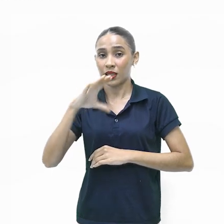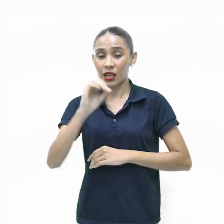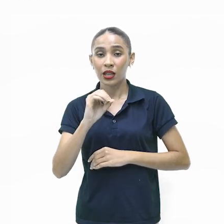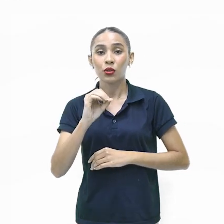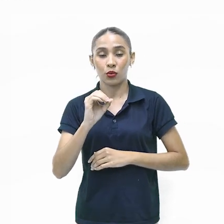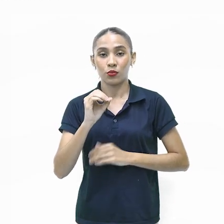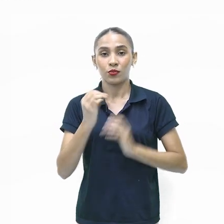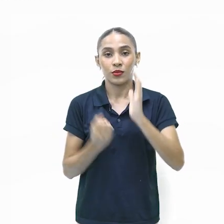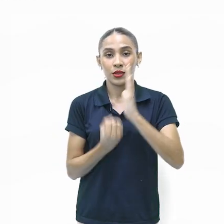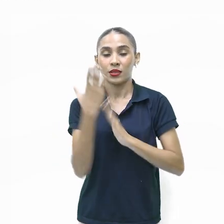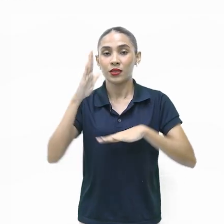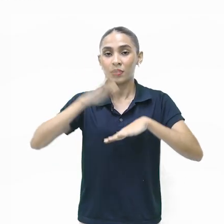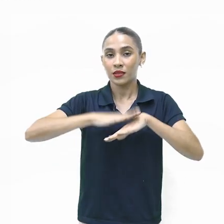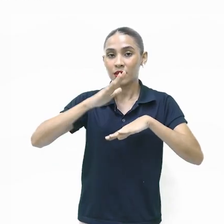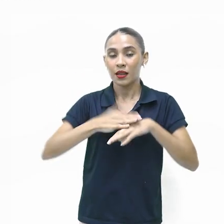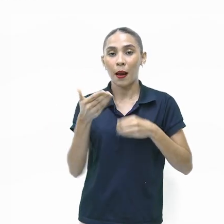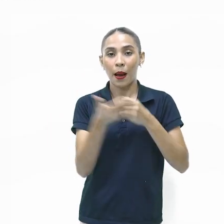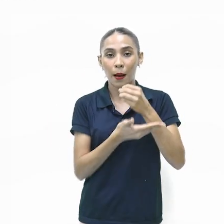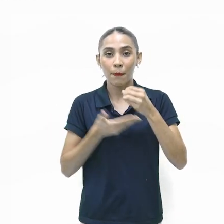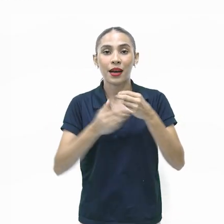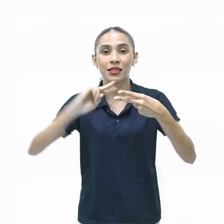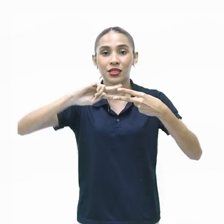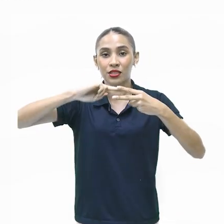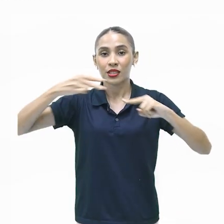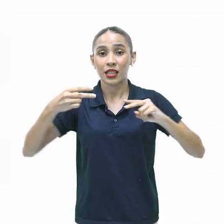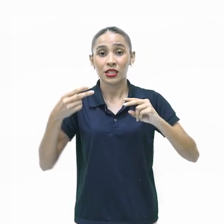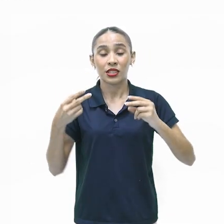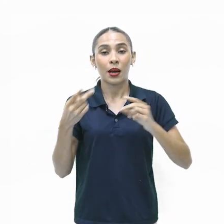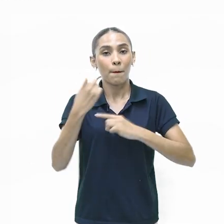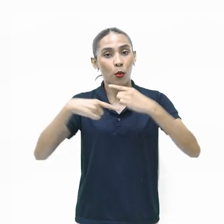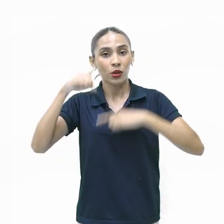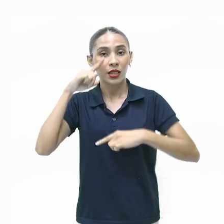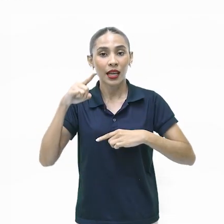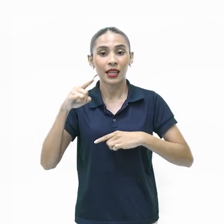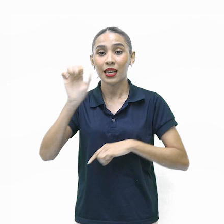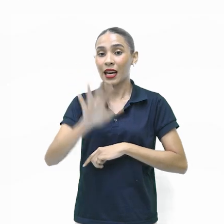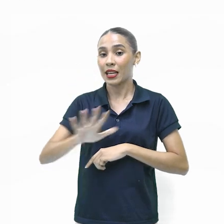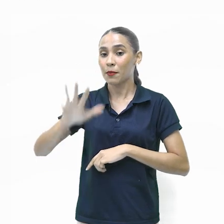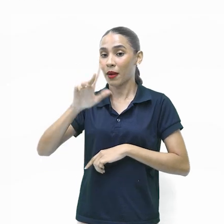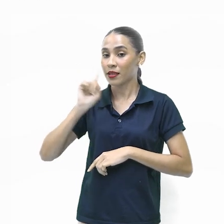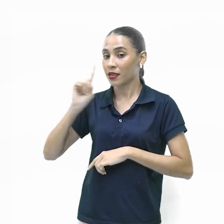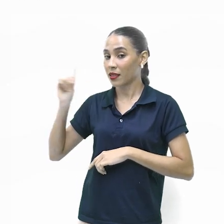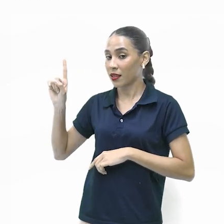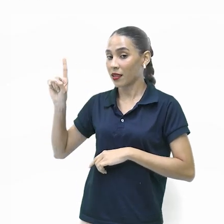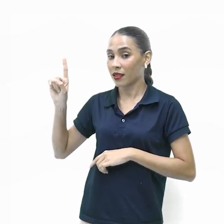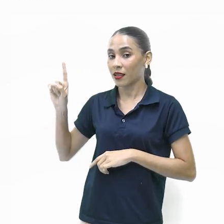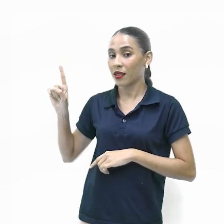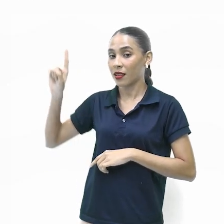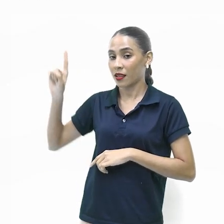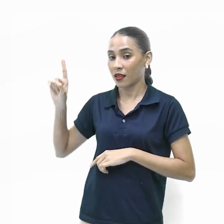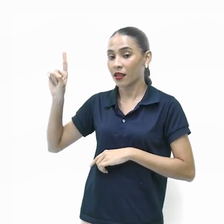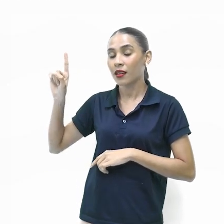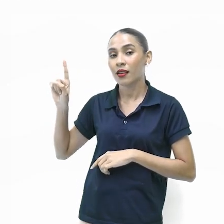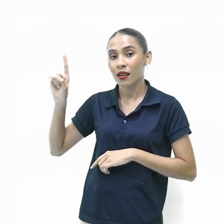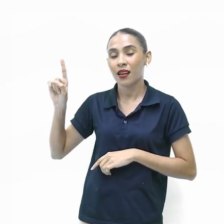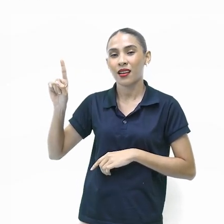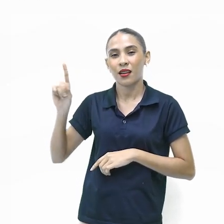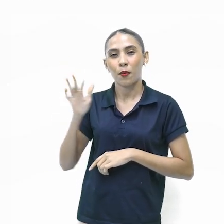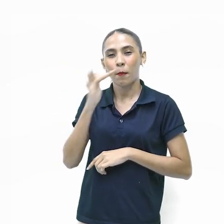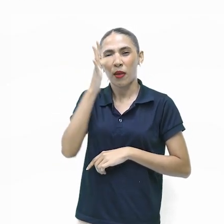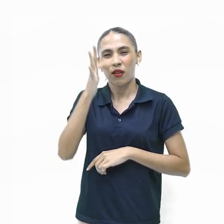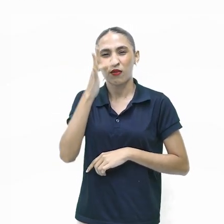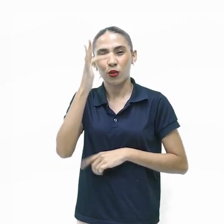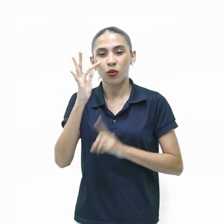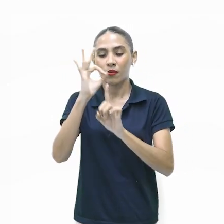genética moderna. Né? Então, nessa imagem a gente observa, né, ele segurando ali essa planta, né, da ervilha,